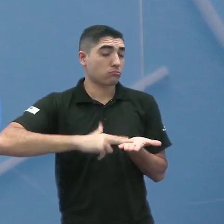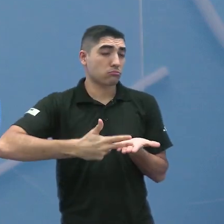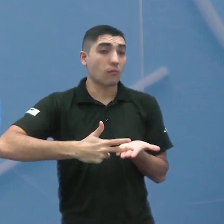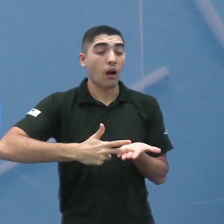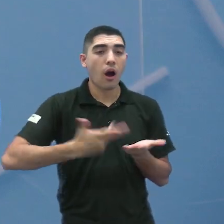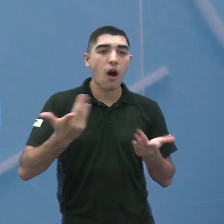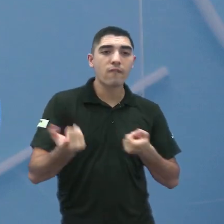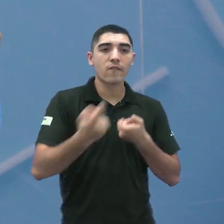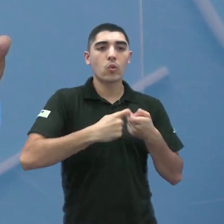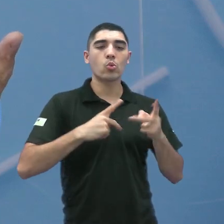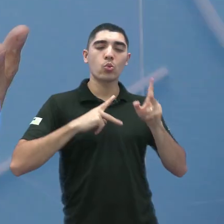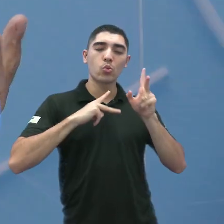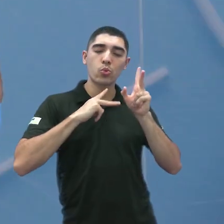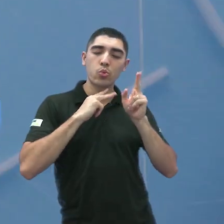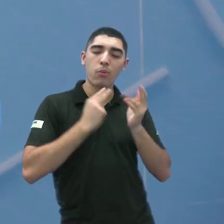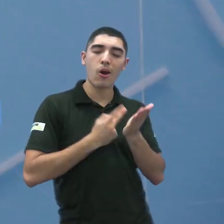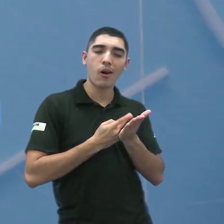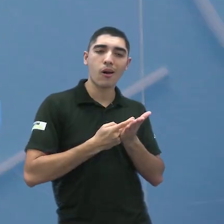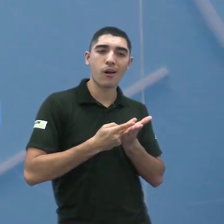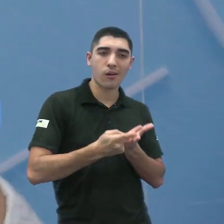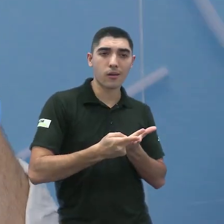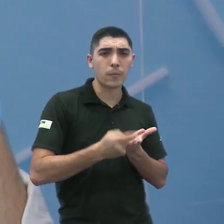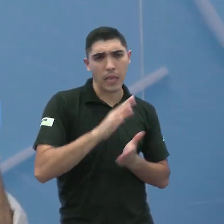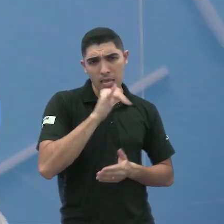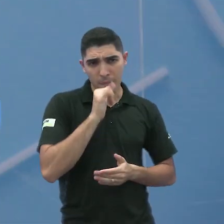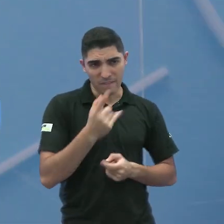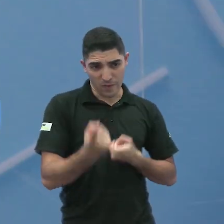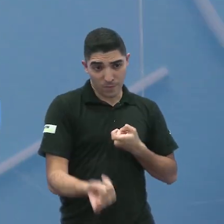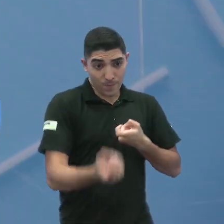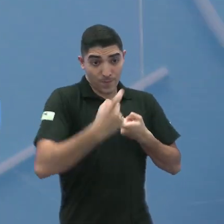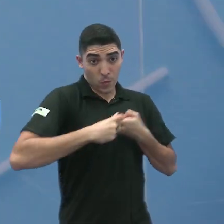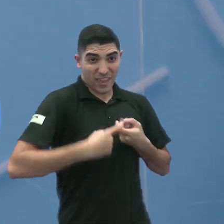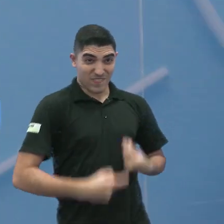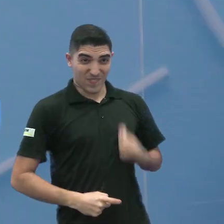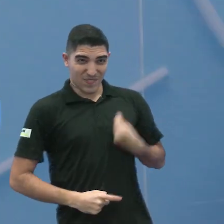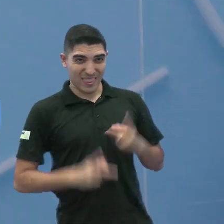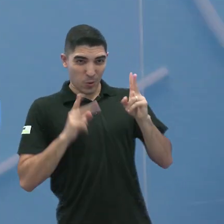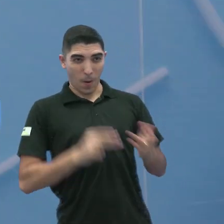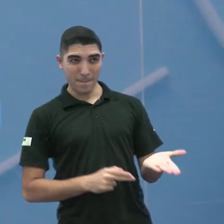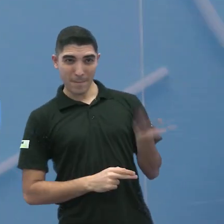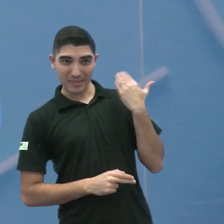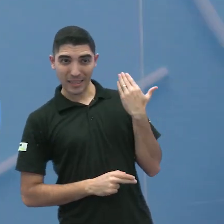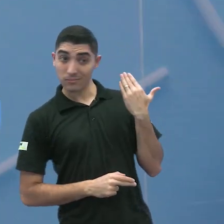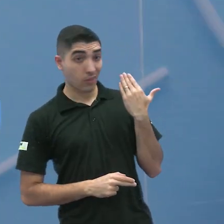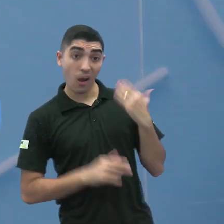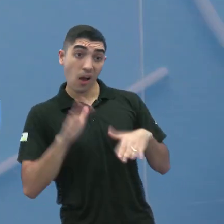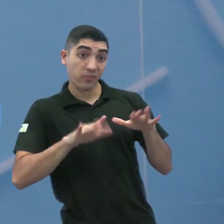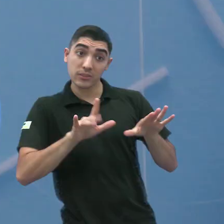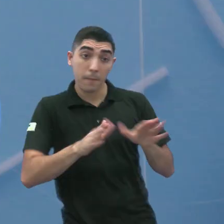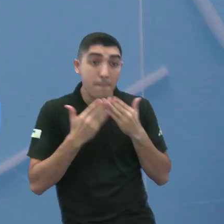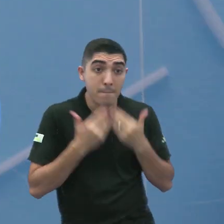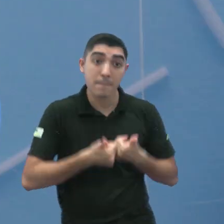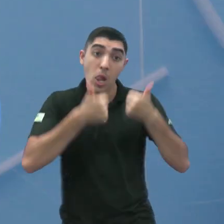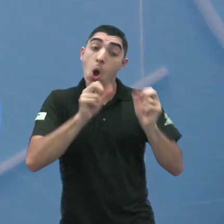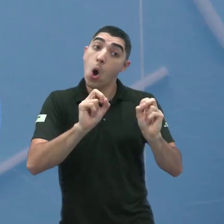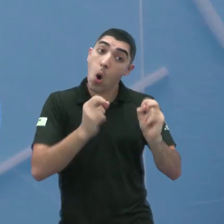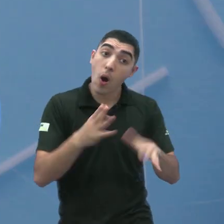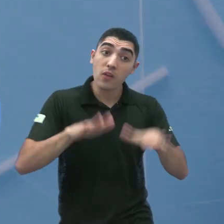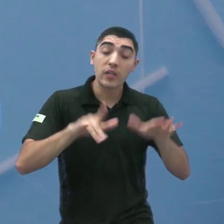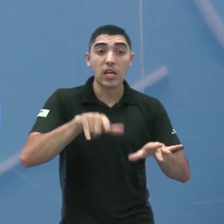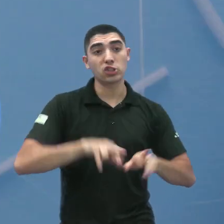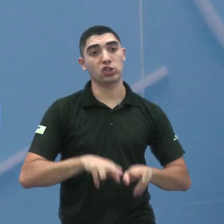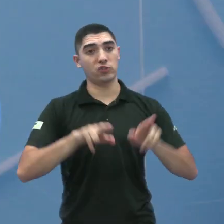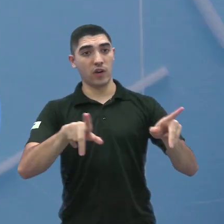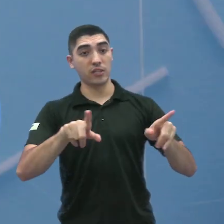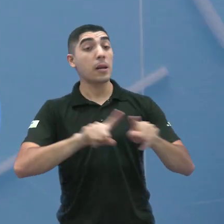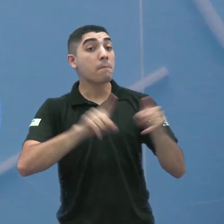volta a dormir bem. Basicamente, não é que a pessoa vai retomar a vida que tinha, porque às vezes ela volta melhor do que antes, ou diferente. Mas ela